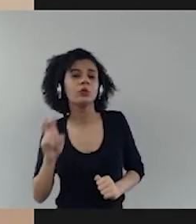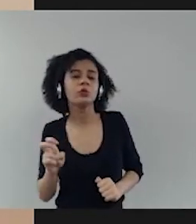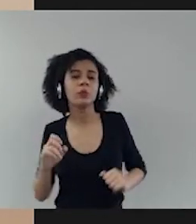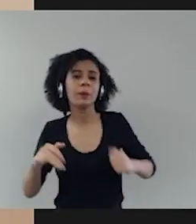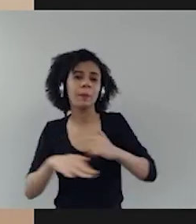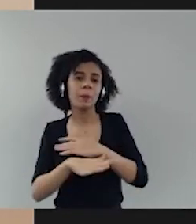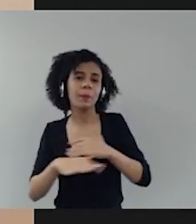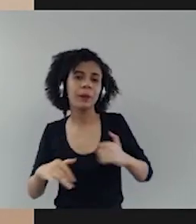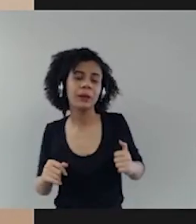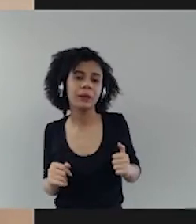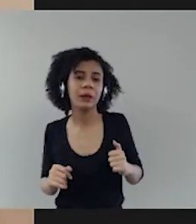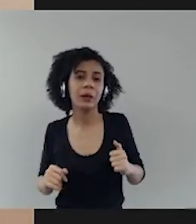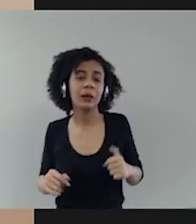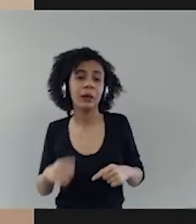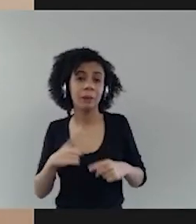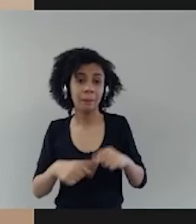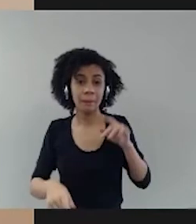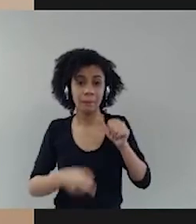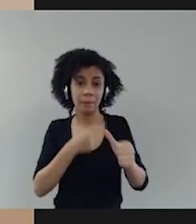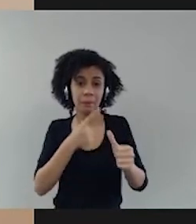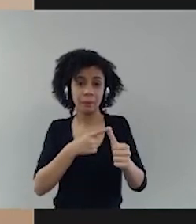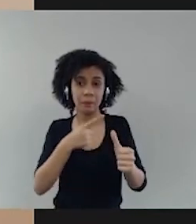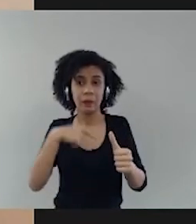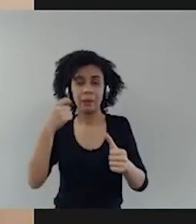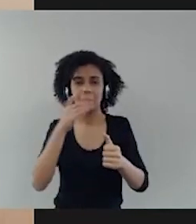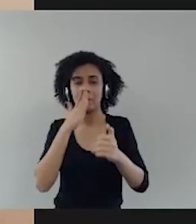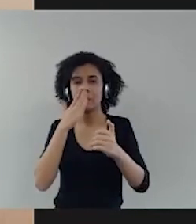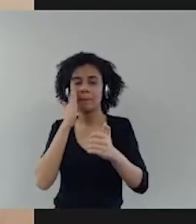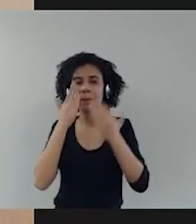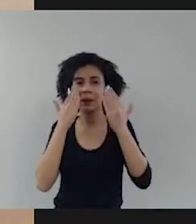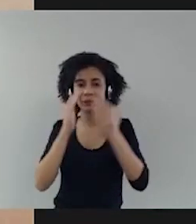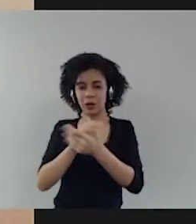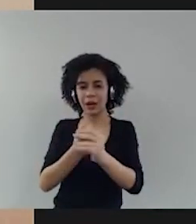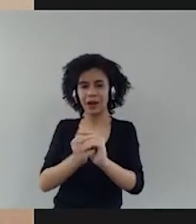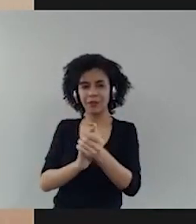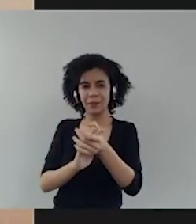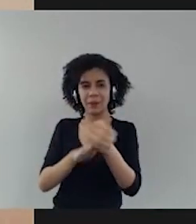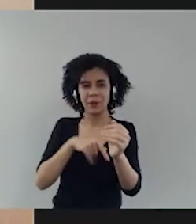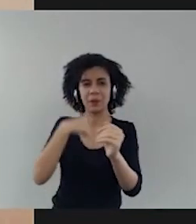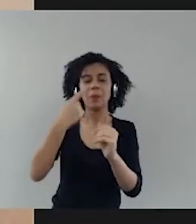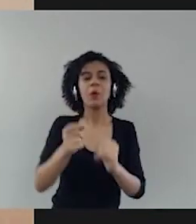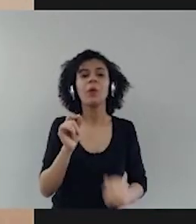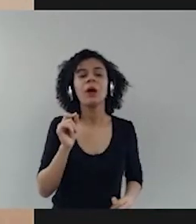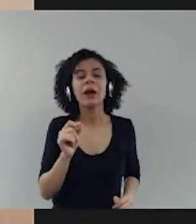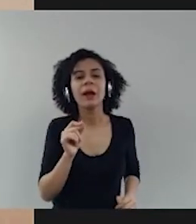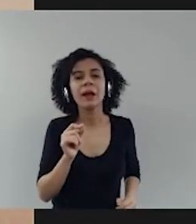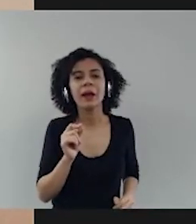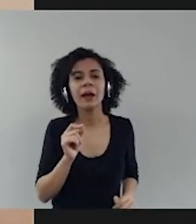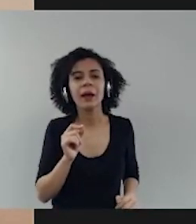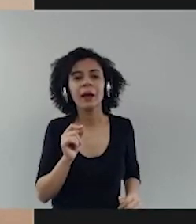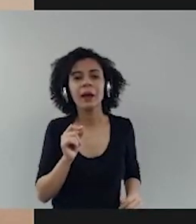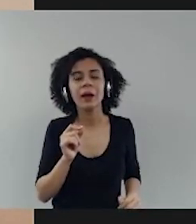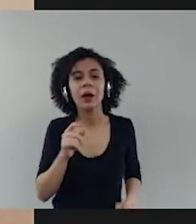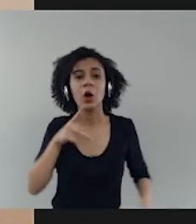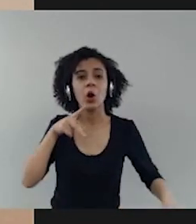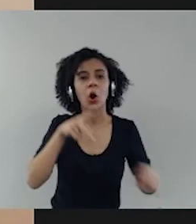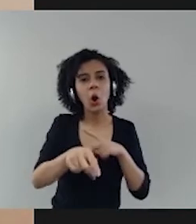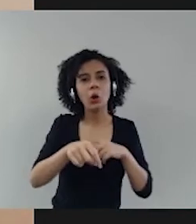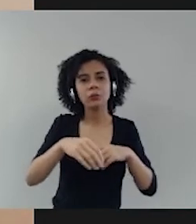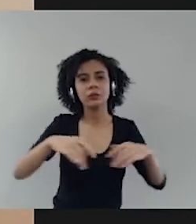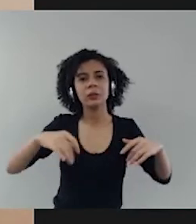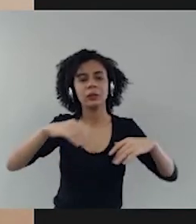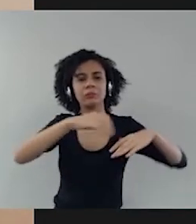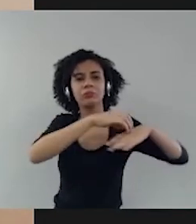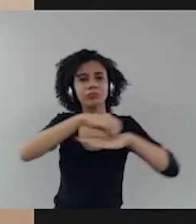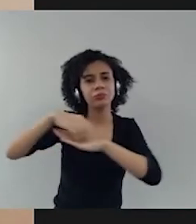mobilidade e circulação, porque o primeiro elemento, depois de lavar a mão, o que foi falado? Corta a mobilidade. O